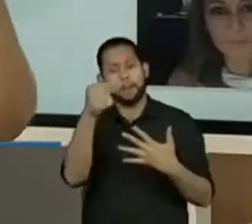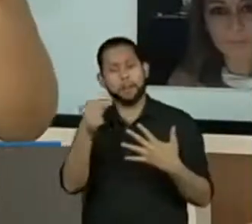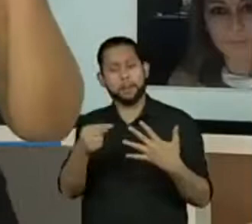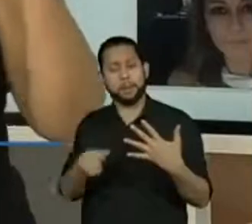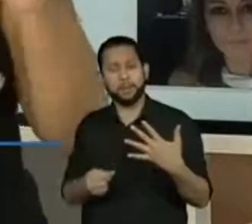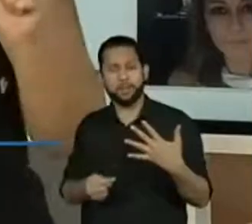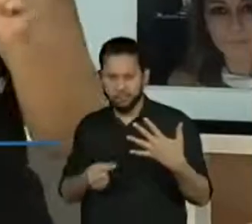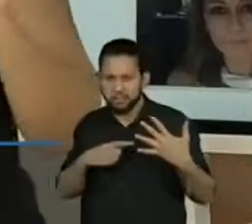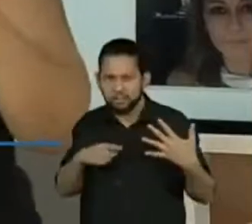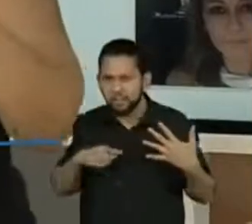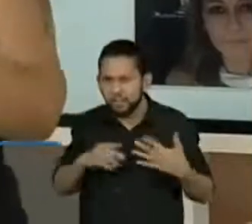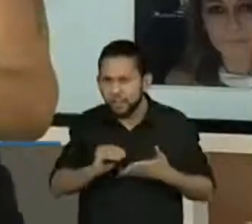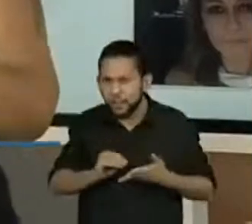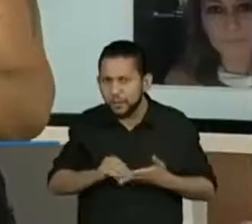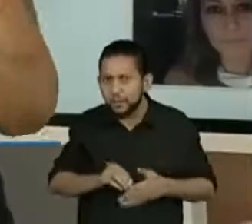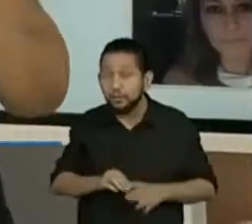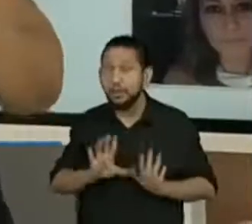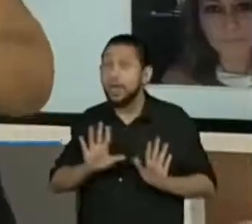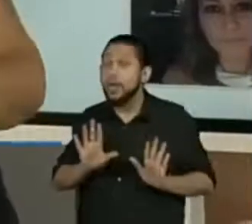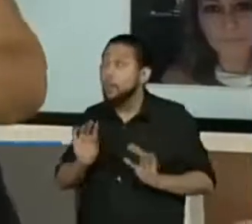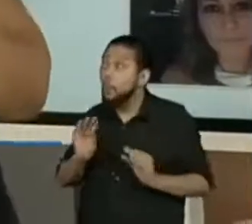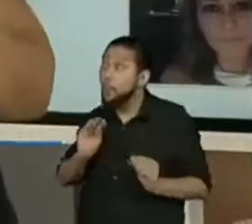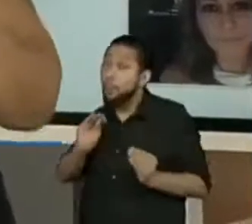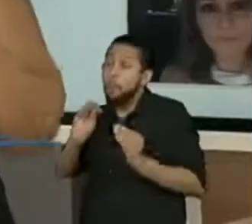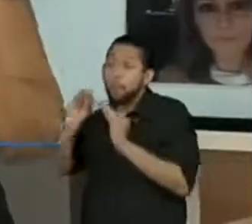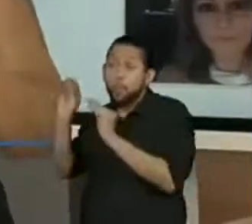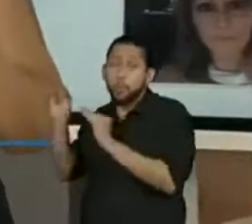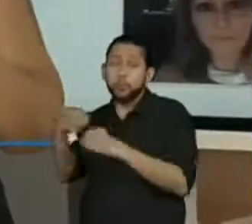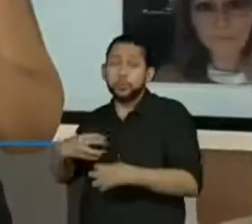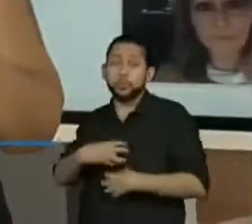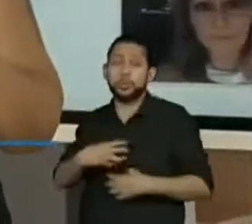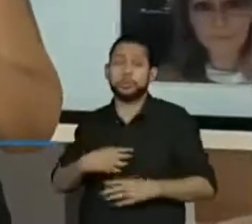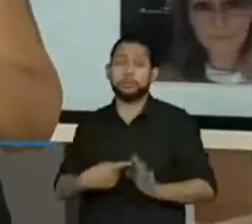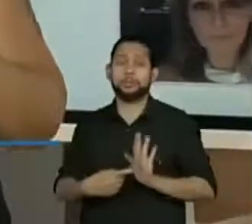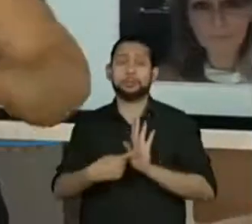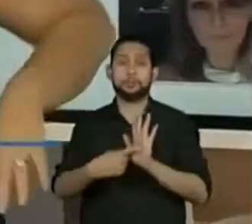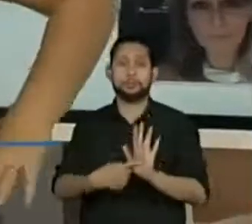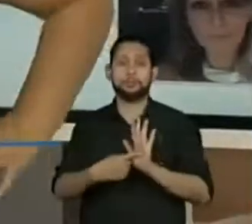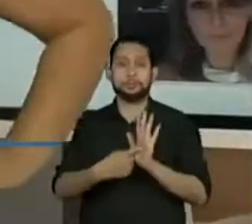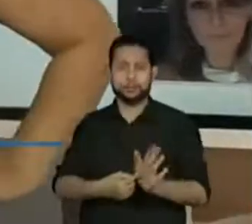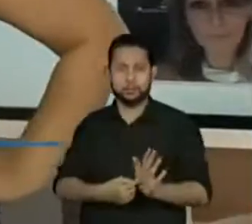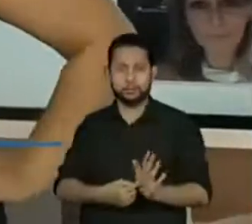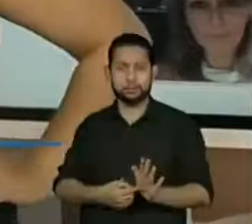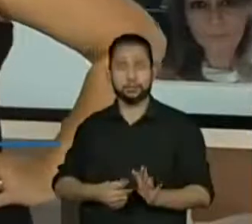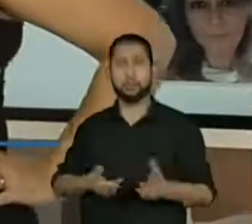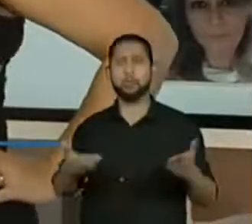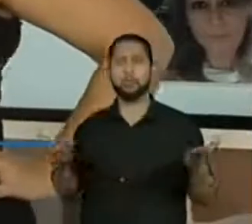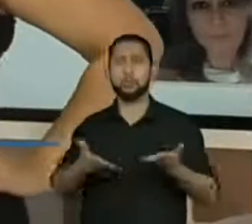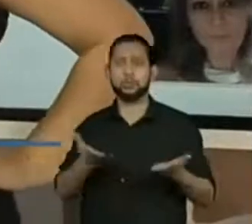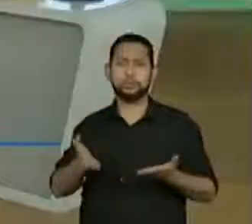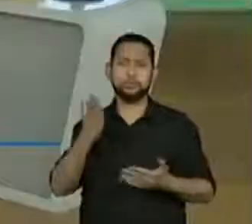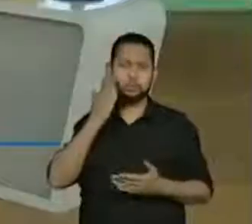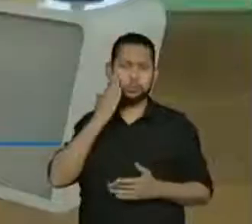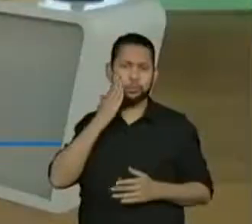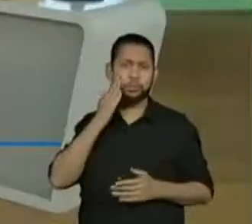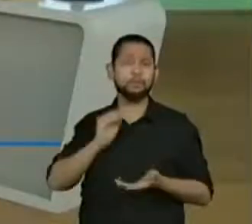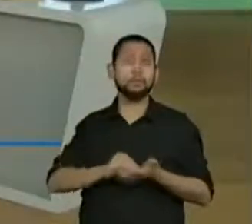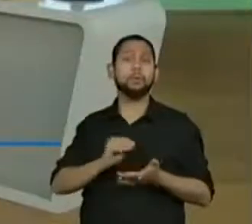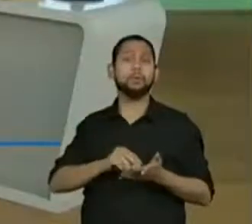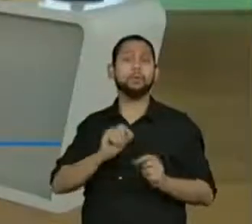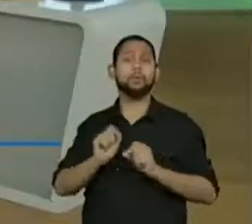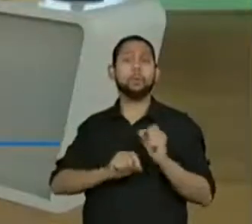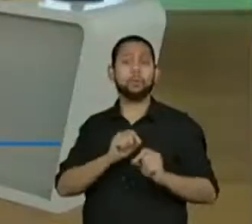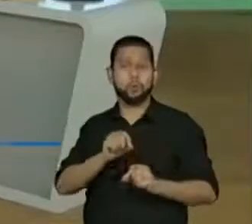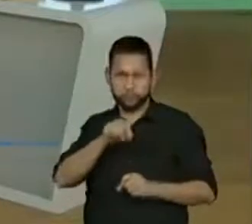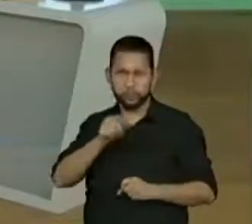tudo é o até coloquei o formato da apresentação que tá faltando a gente saber tem